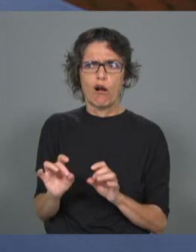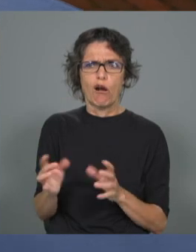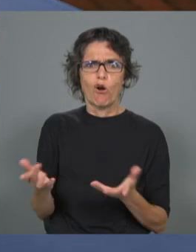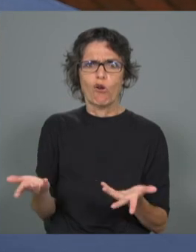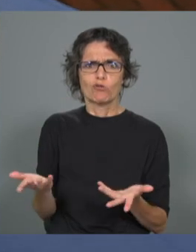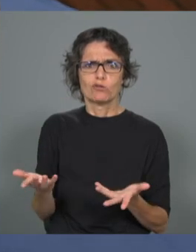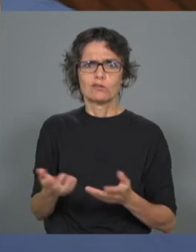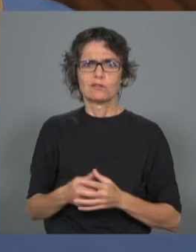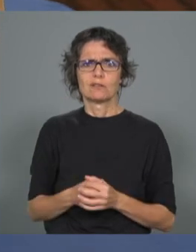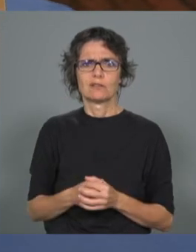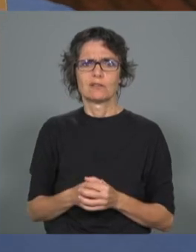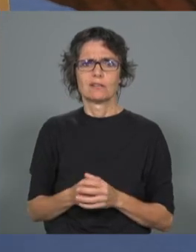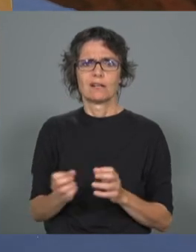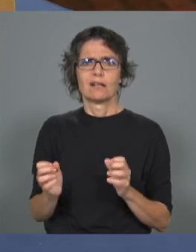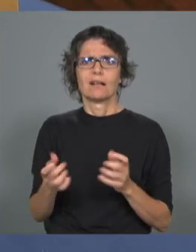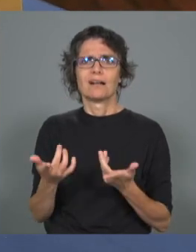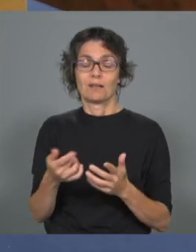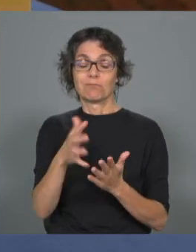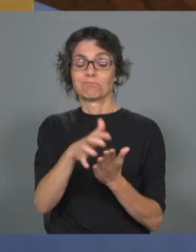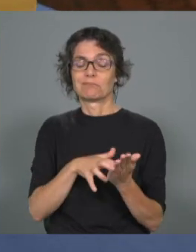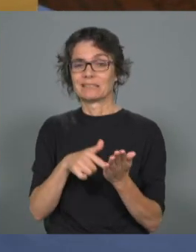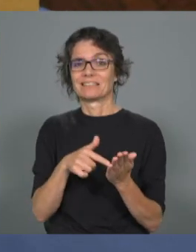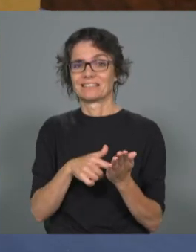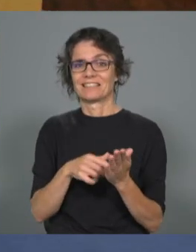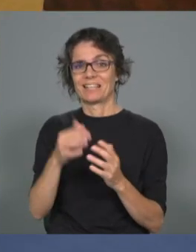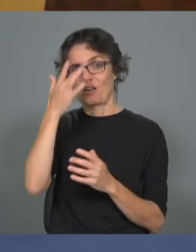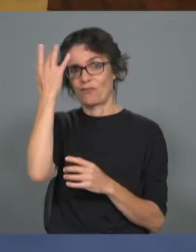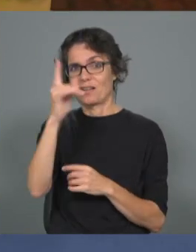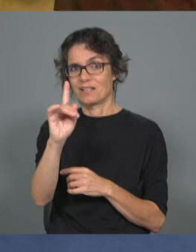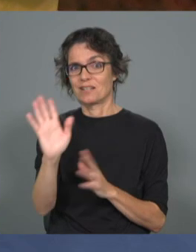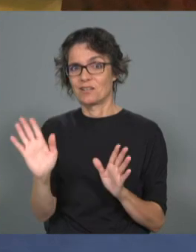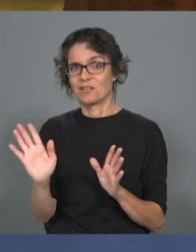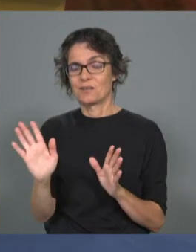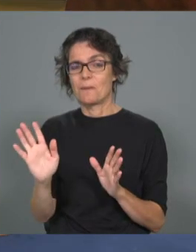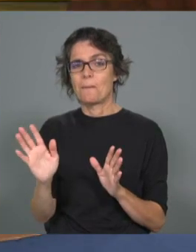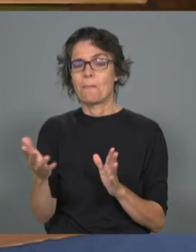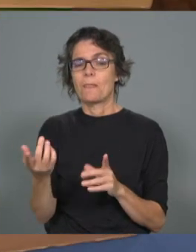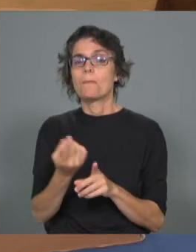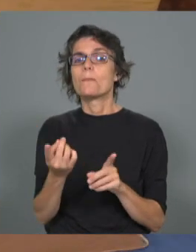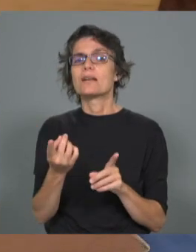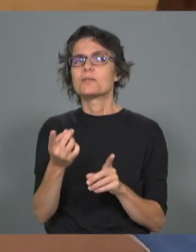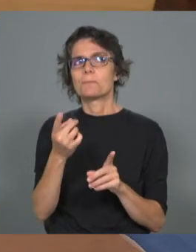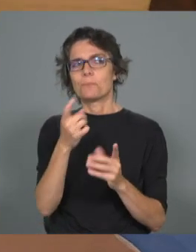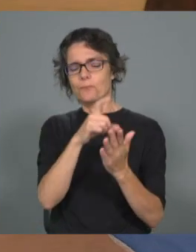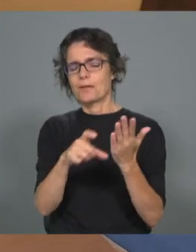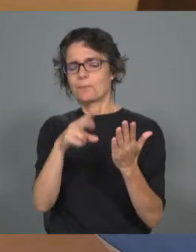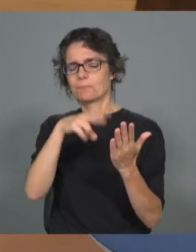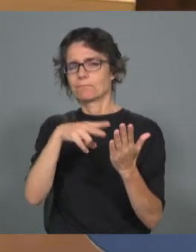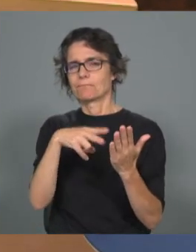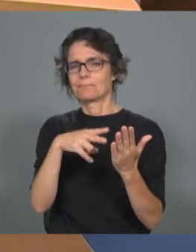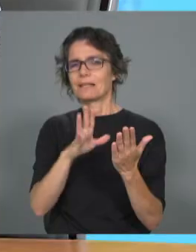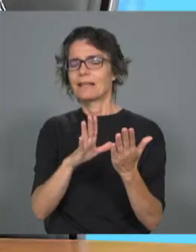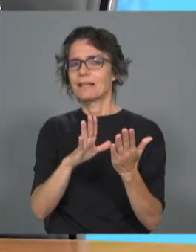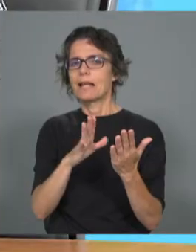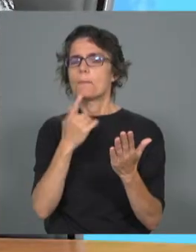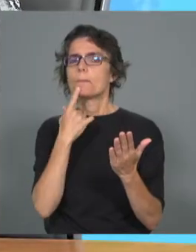leitura? Esta leitura não é fácil, é verdade, mas vamos pensar num lado simbólico, não vamos interpretar a letra,